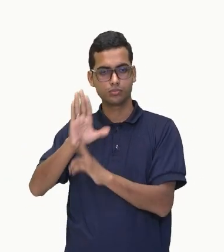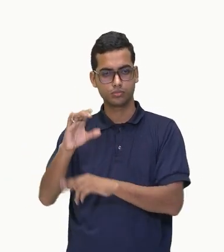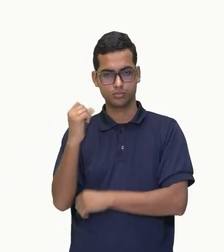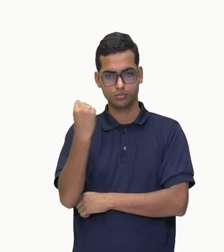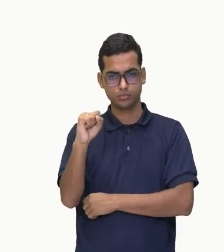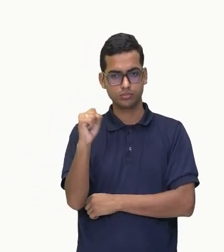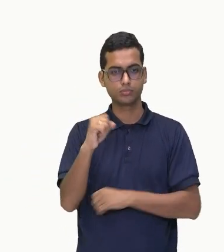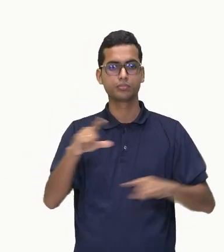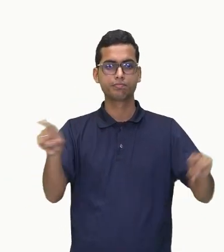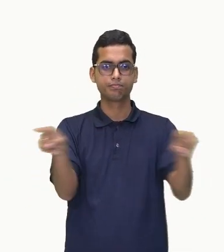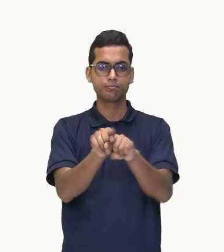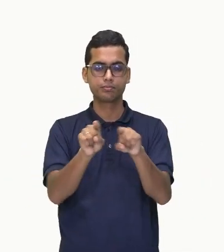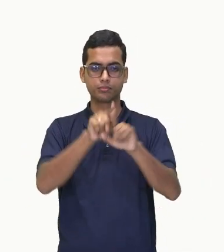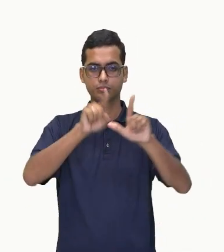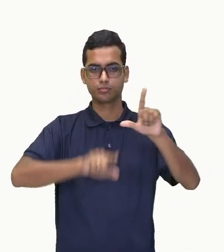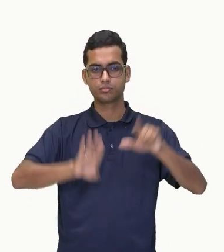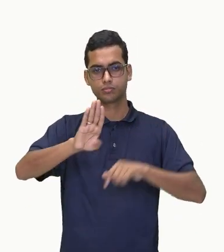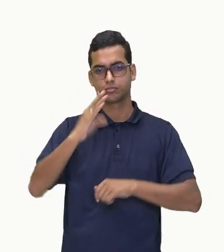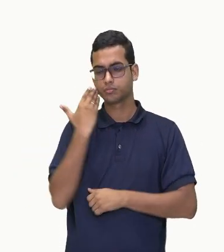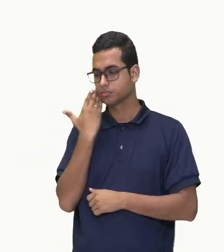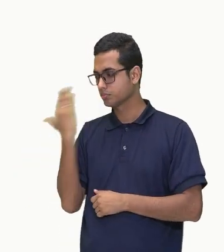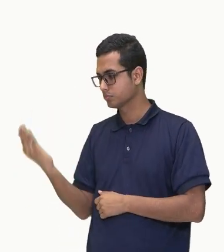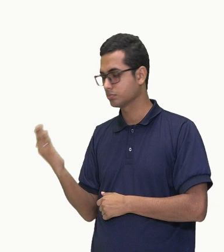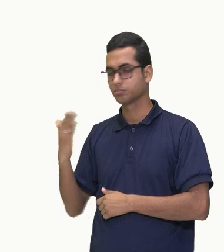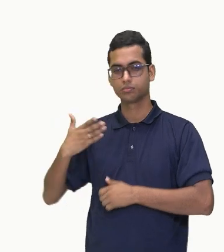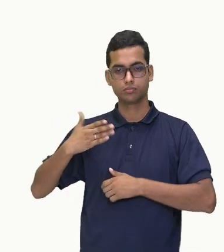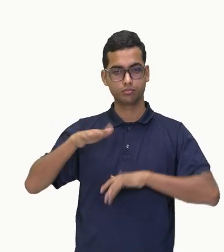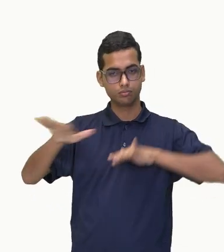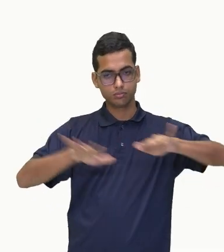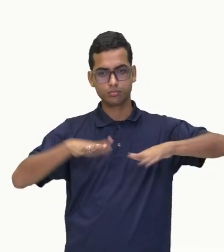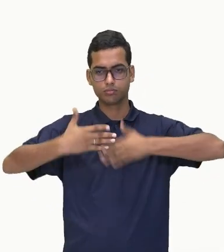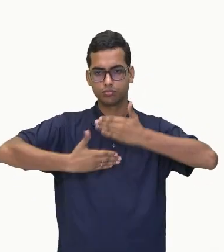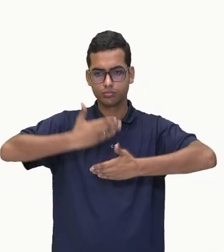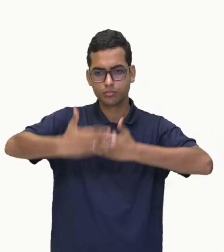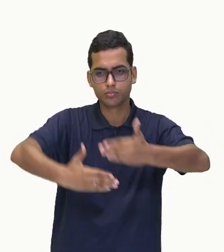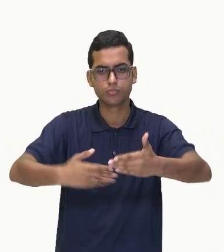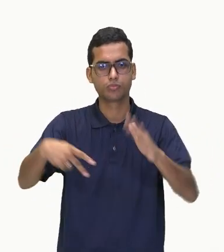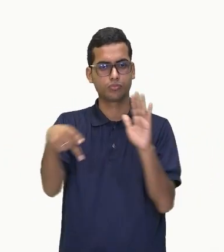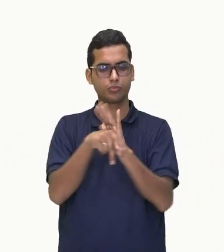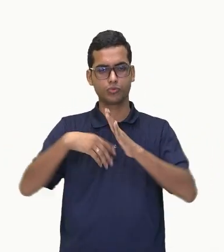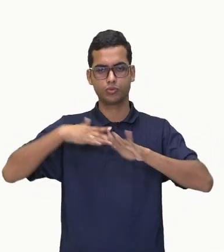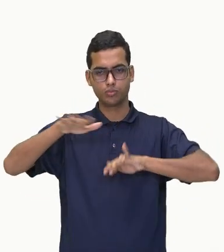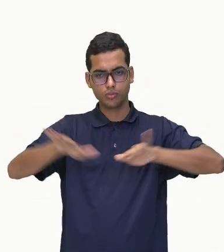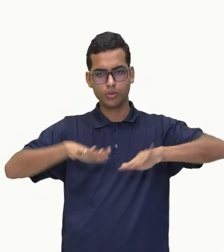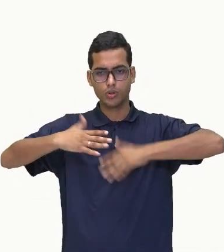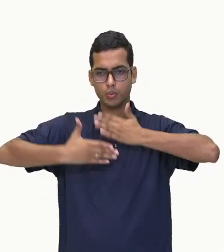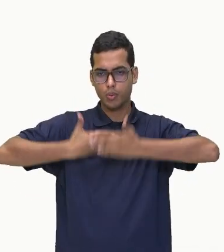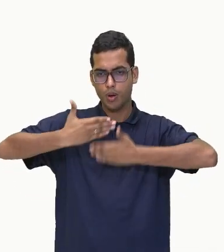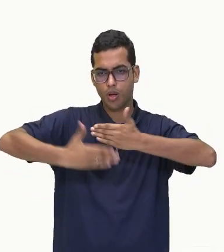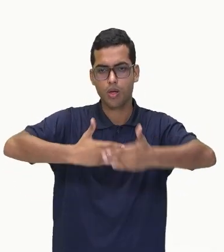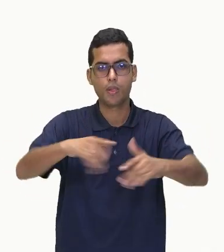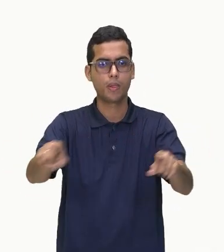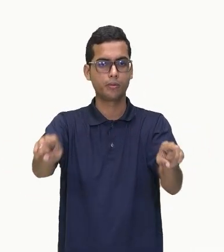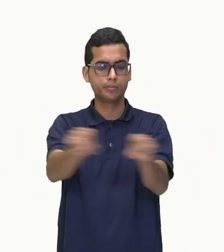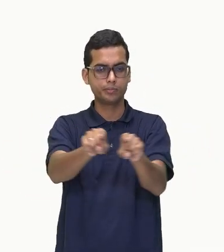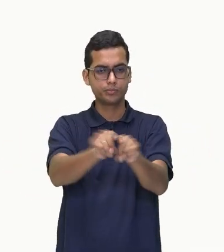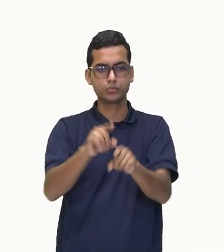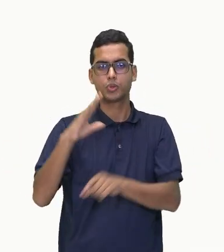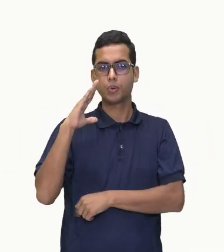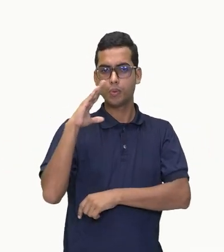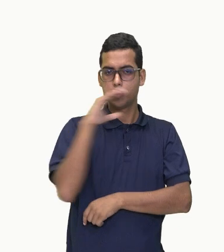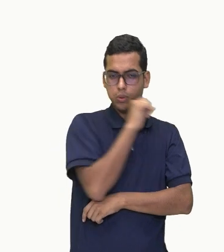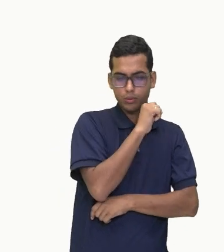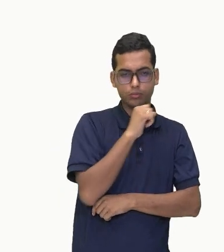para vocês, como o movimento é positivo, o movimento é progressivo, a velocidade é